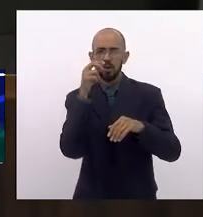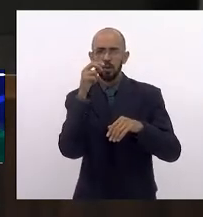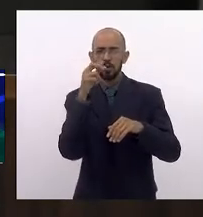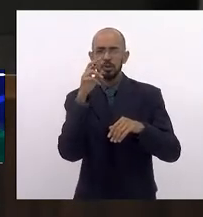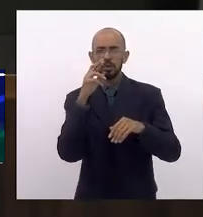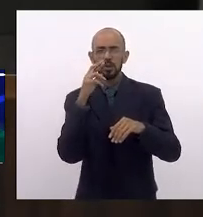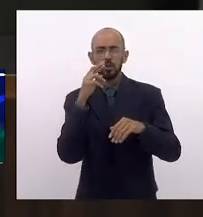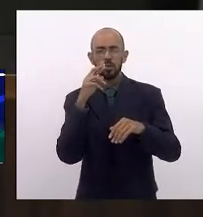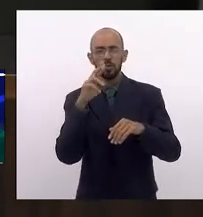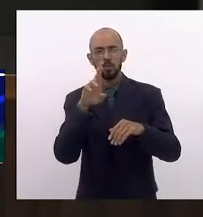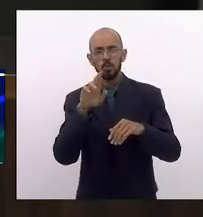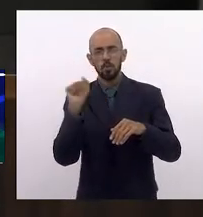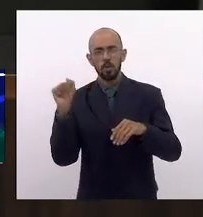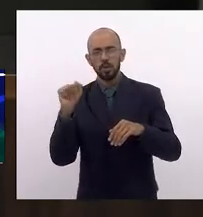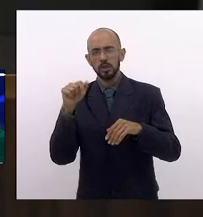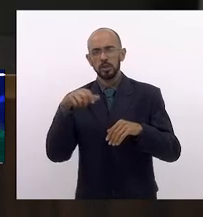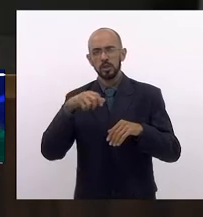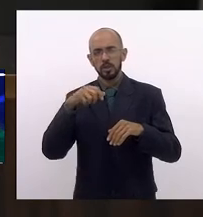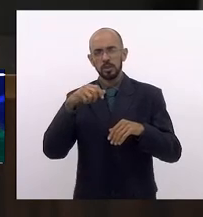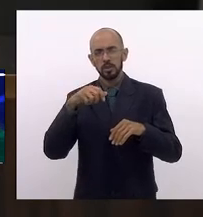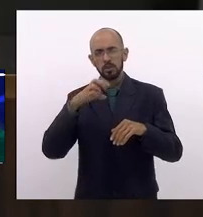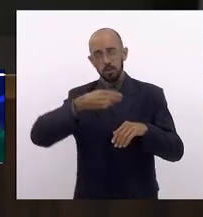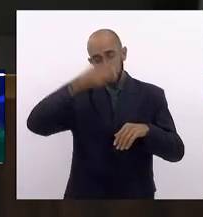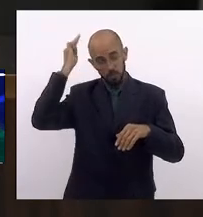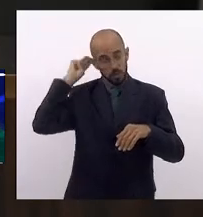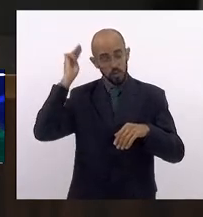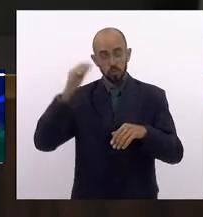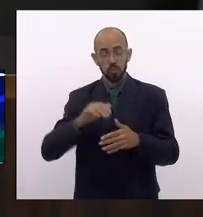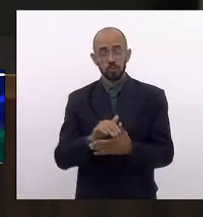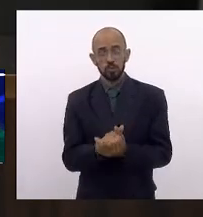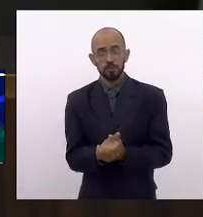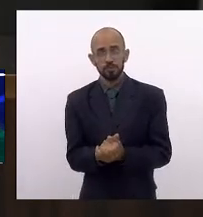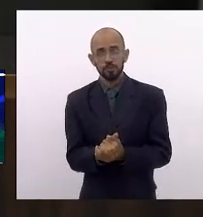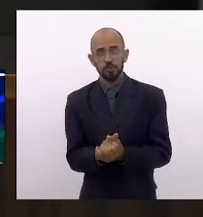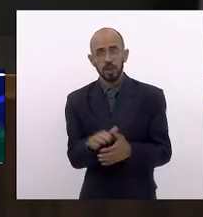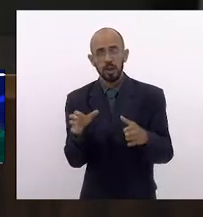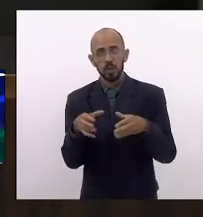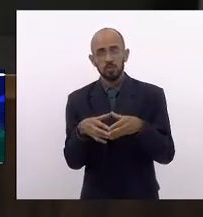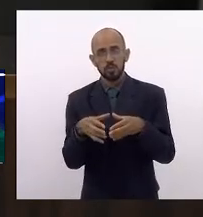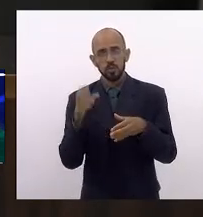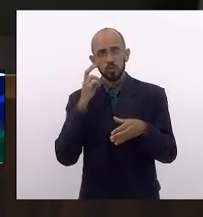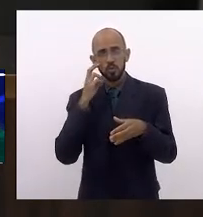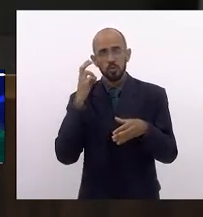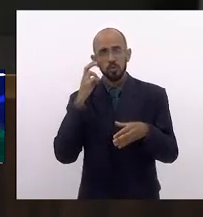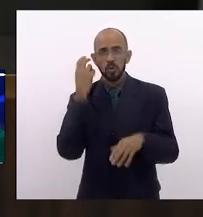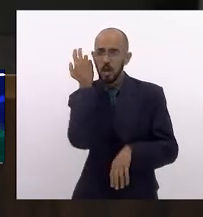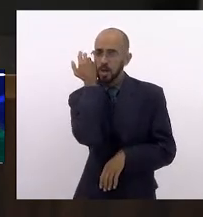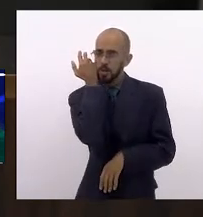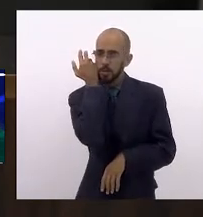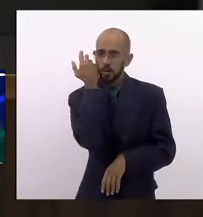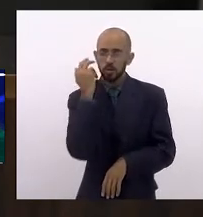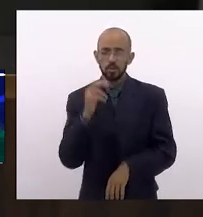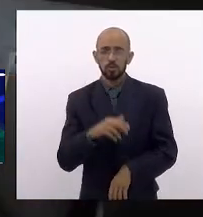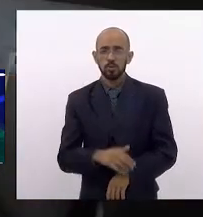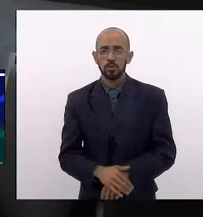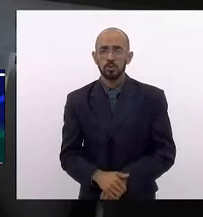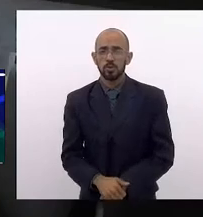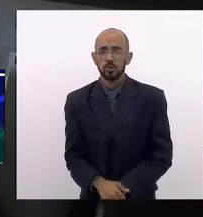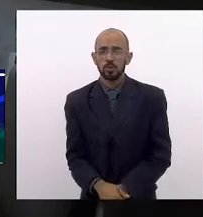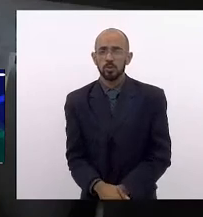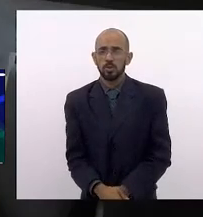presente pareceres das comissões de Cultura esporte e lazer as emendas de plenário falar comercial de Cultura Deputado Aliomar com ele